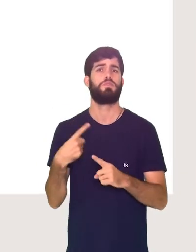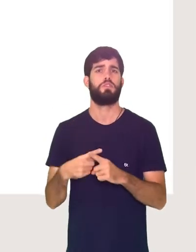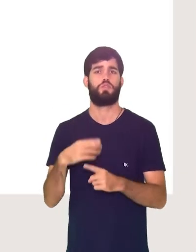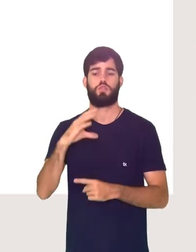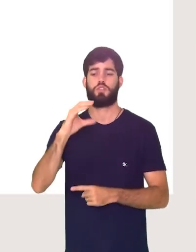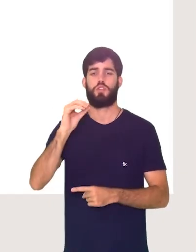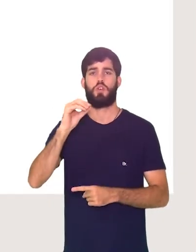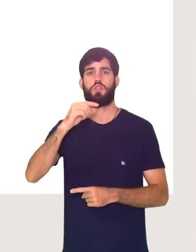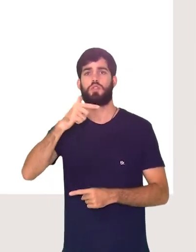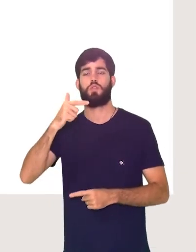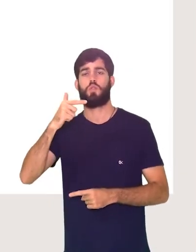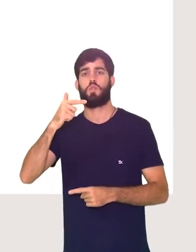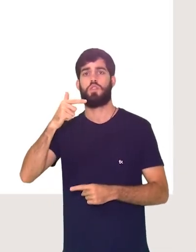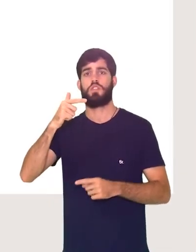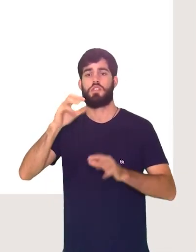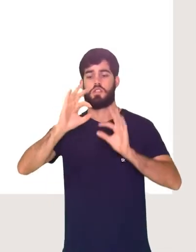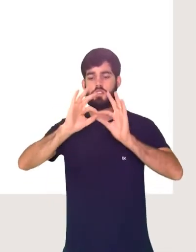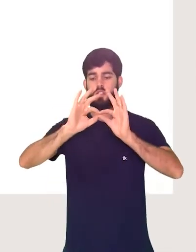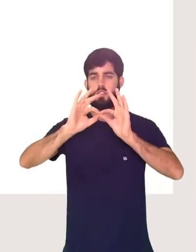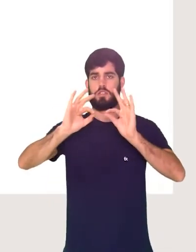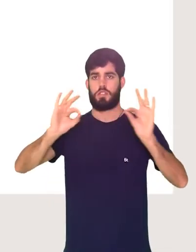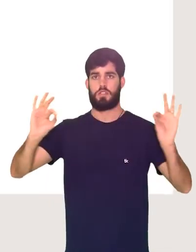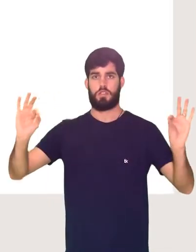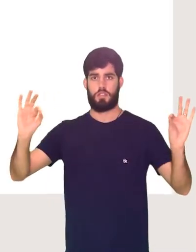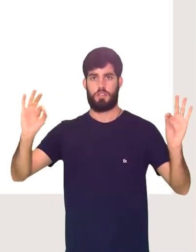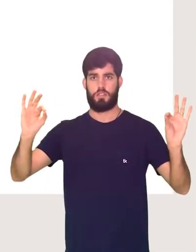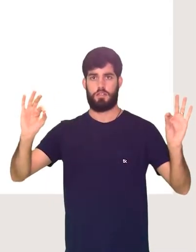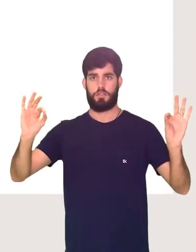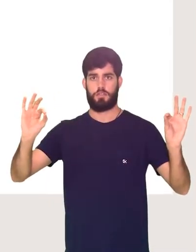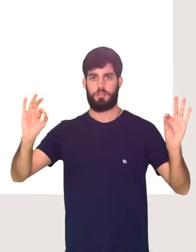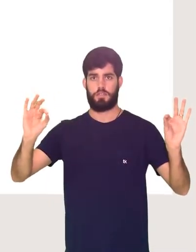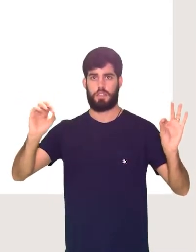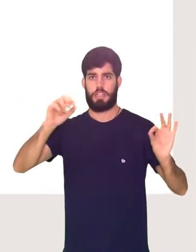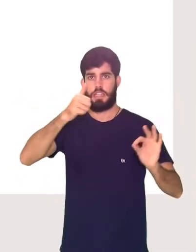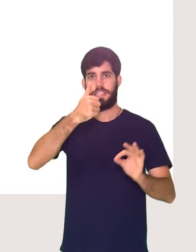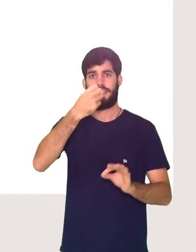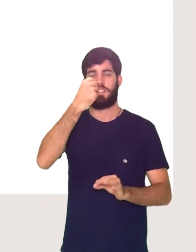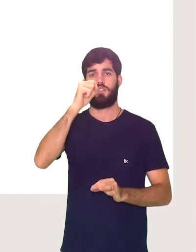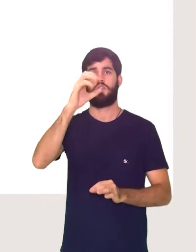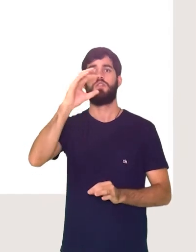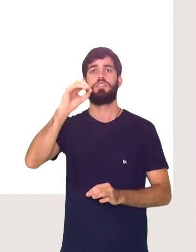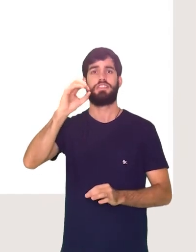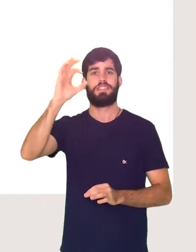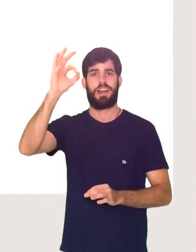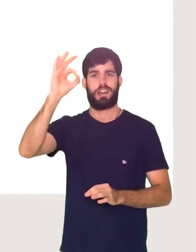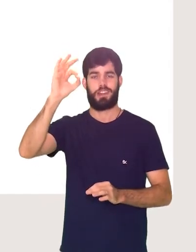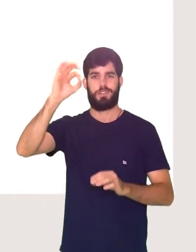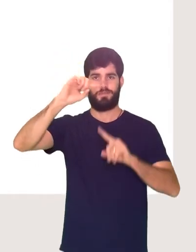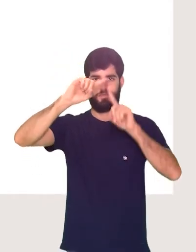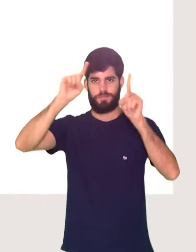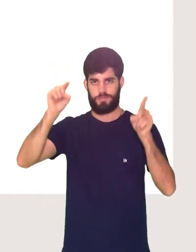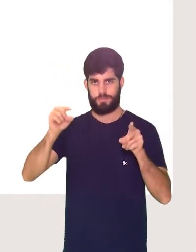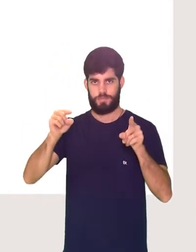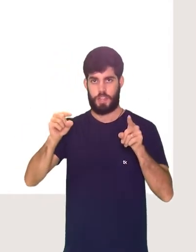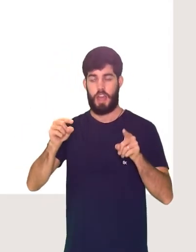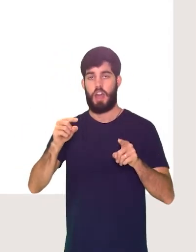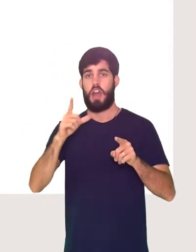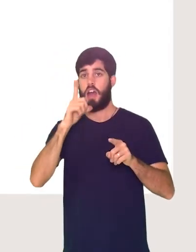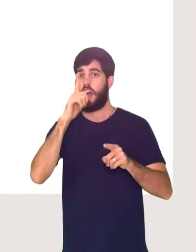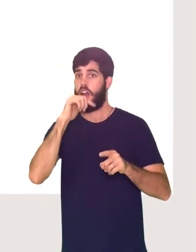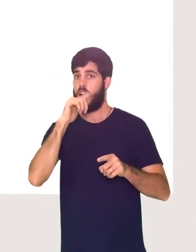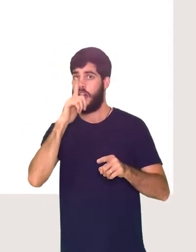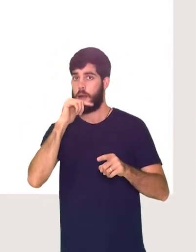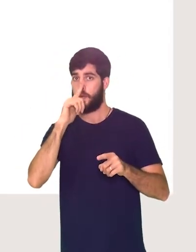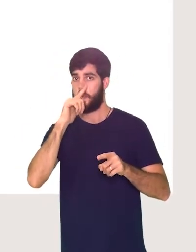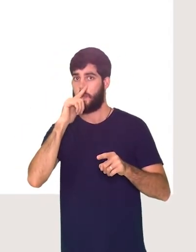linear. O ângulo do CO2 é 180 graus. E a água é angular. O ângulo